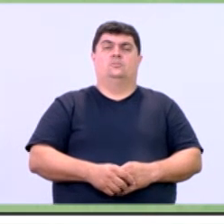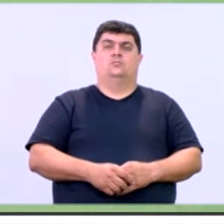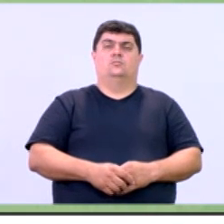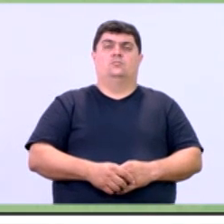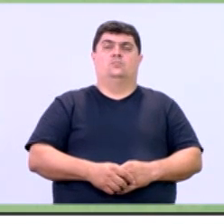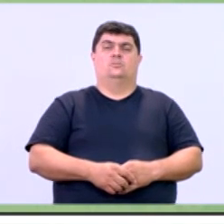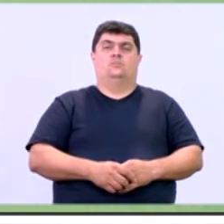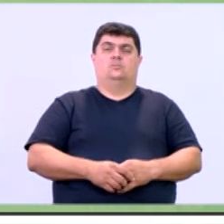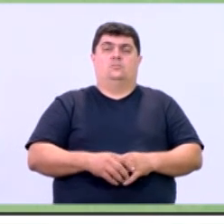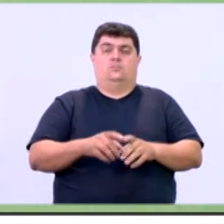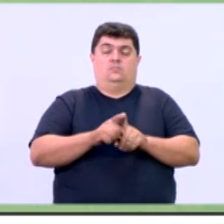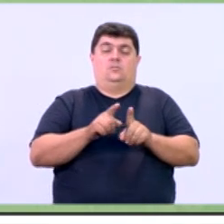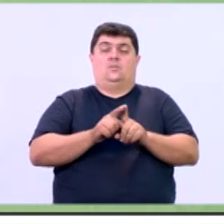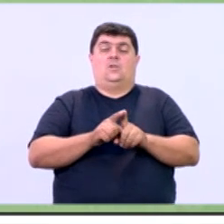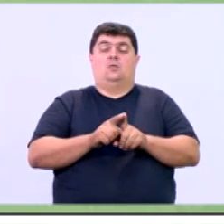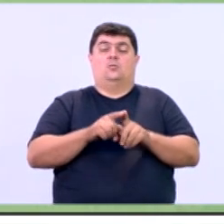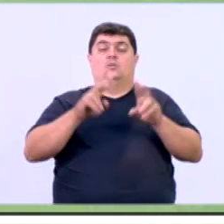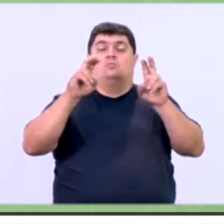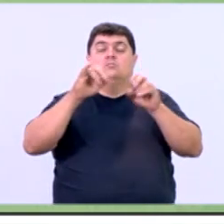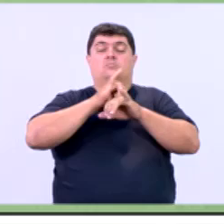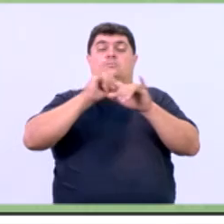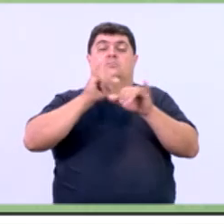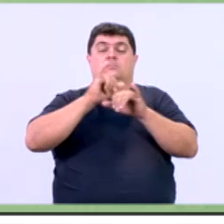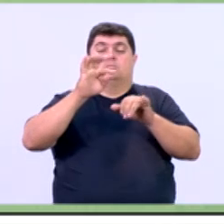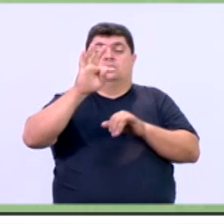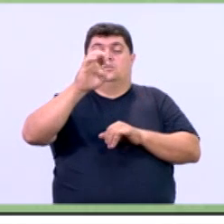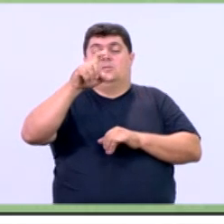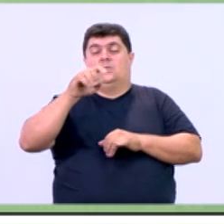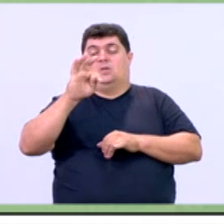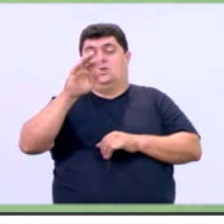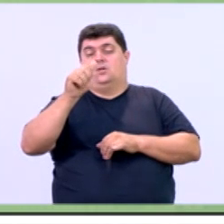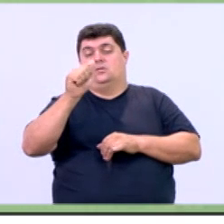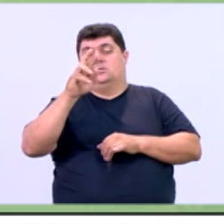E o comentário, o textiário.